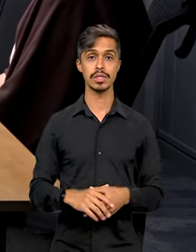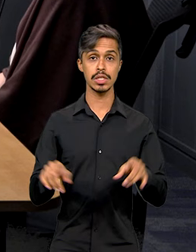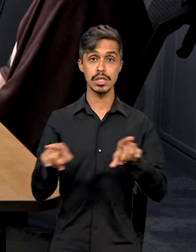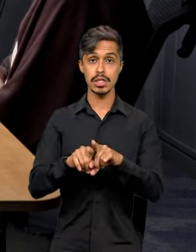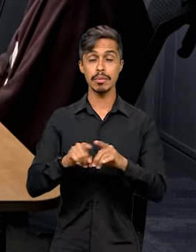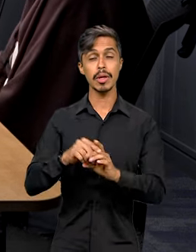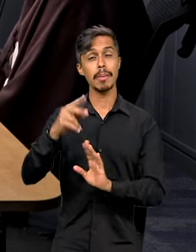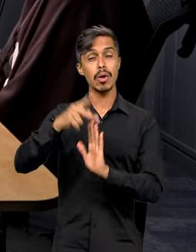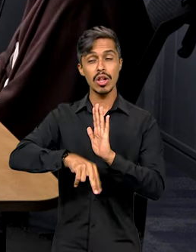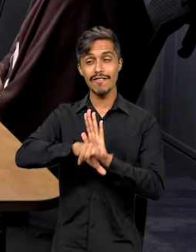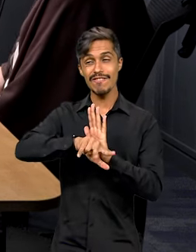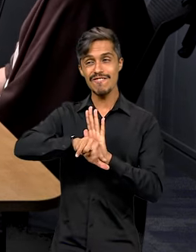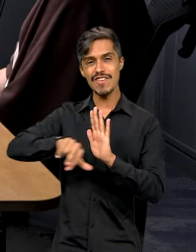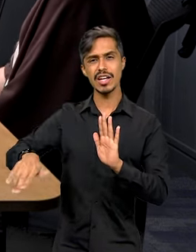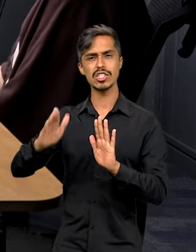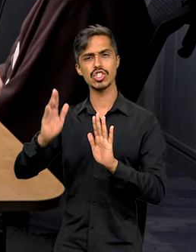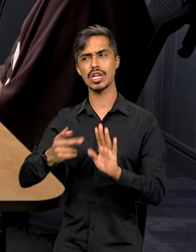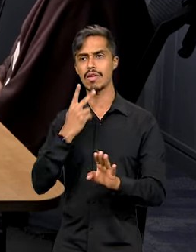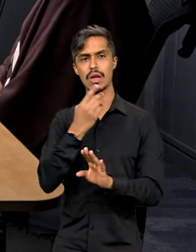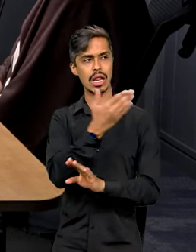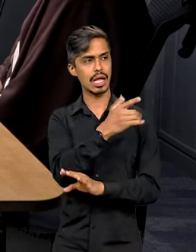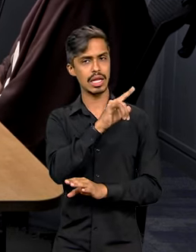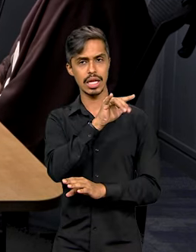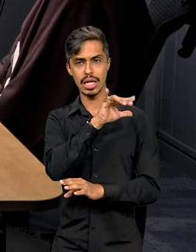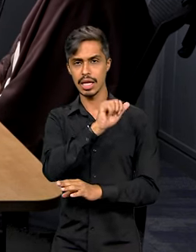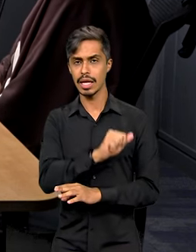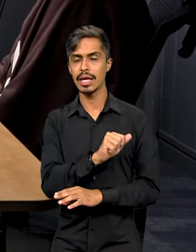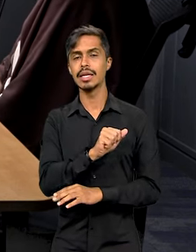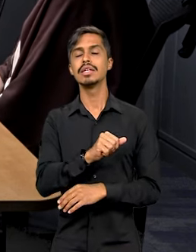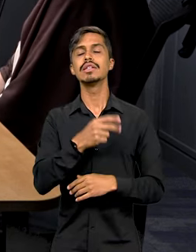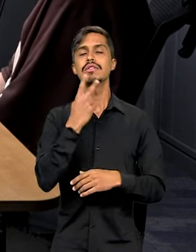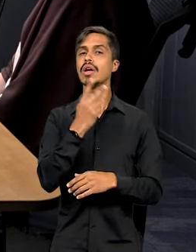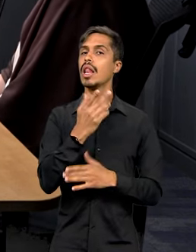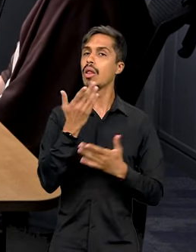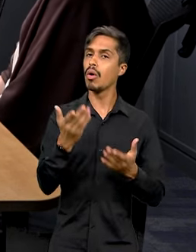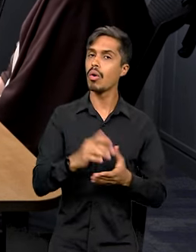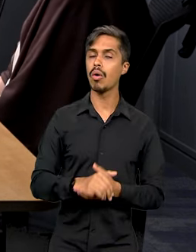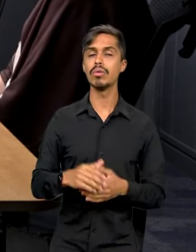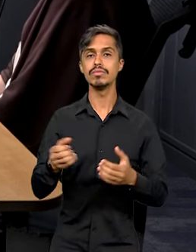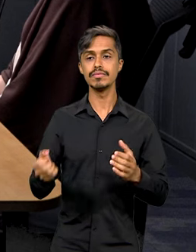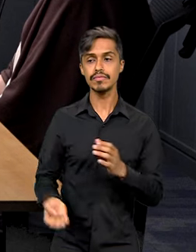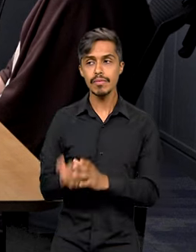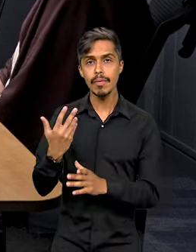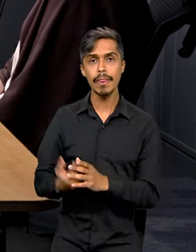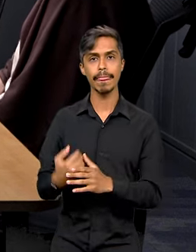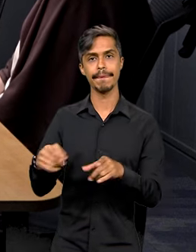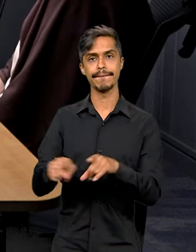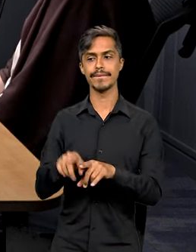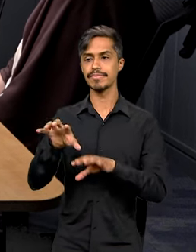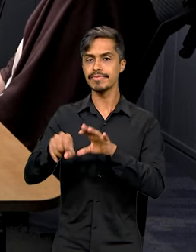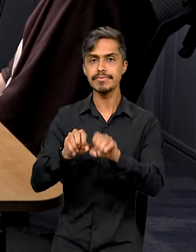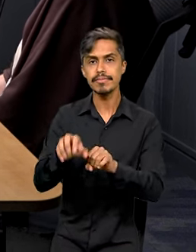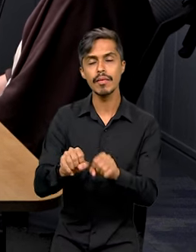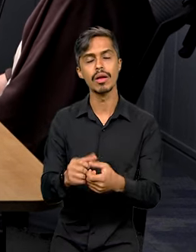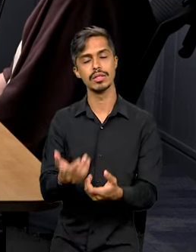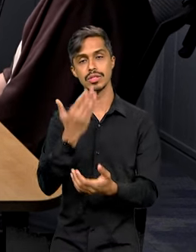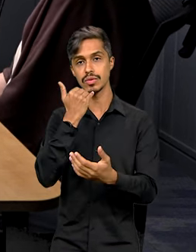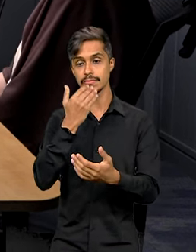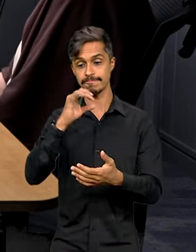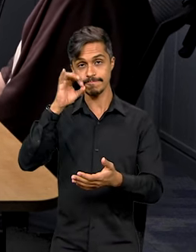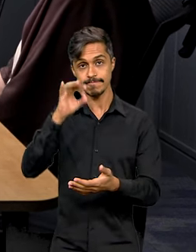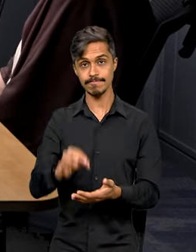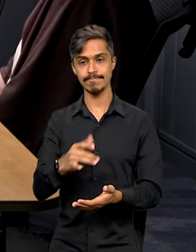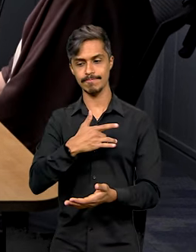também adota um conjunto de programas que já foram aqui mencionadas pela lilha que garante aí produção e consumo eh de alimentos